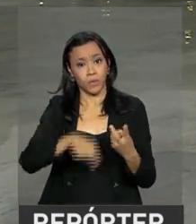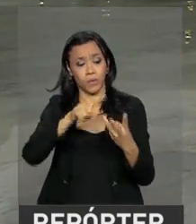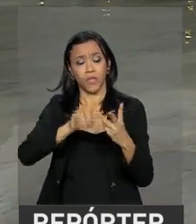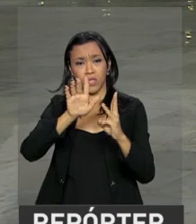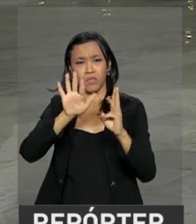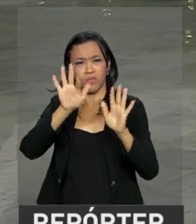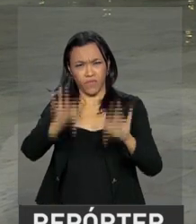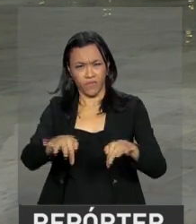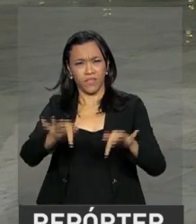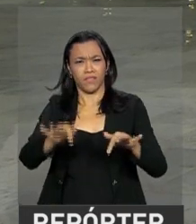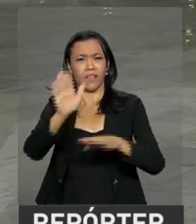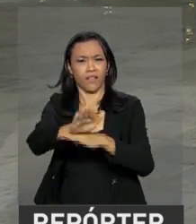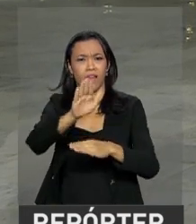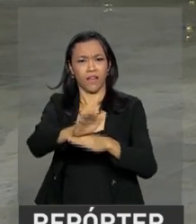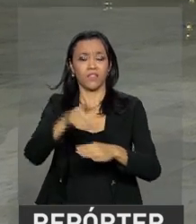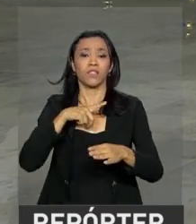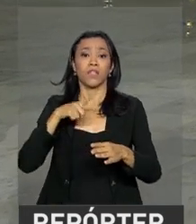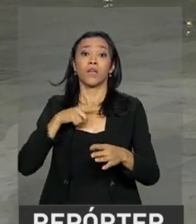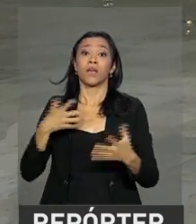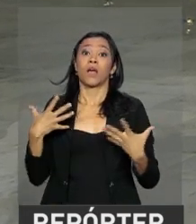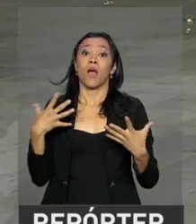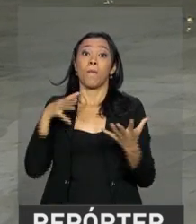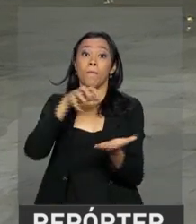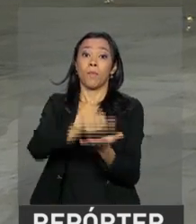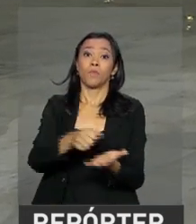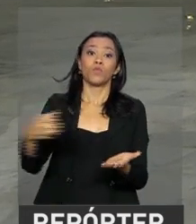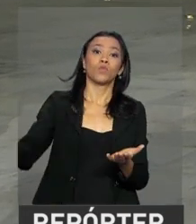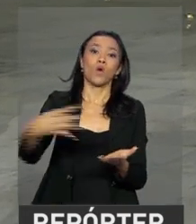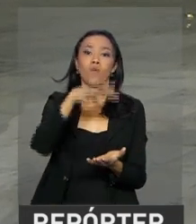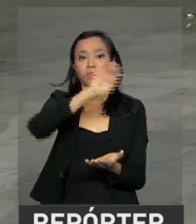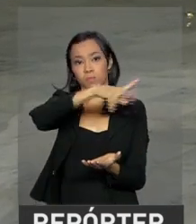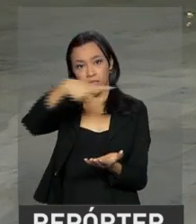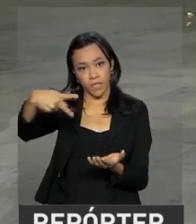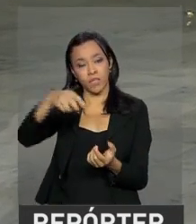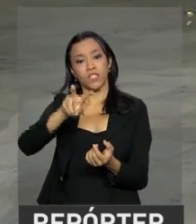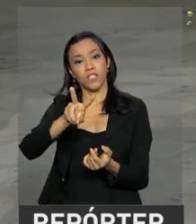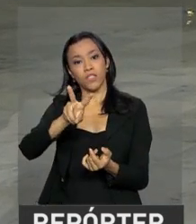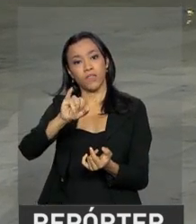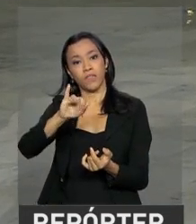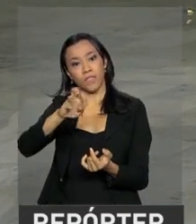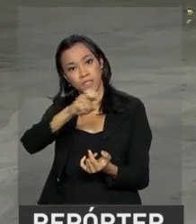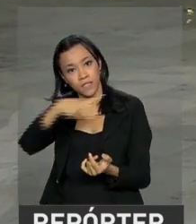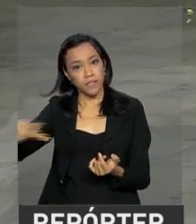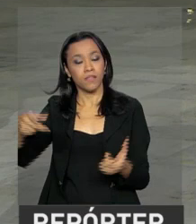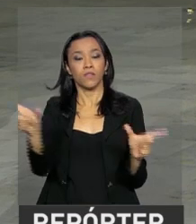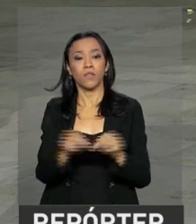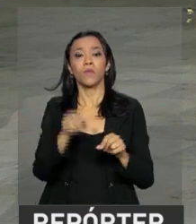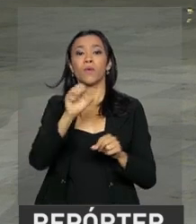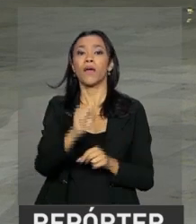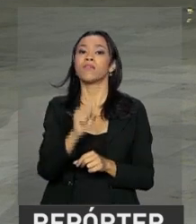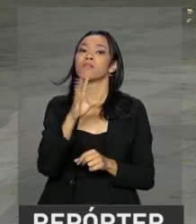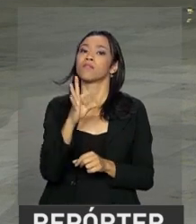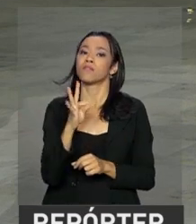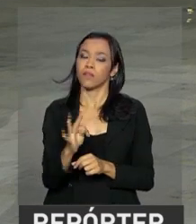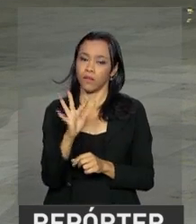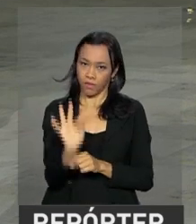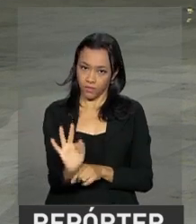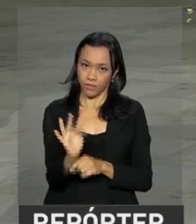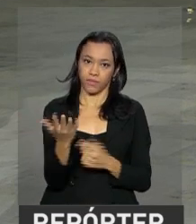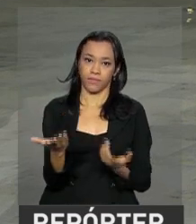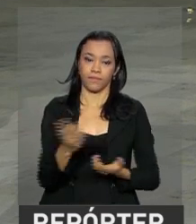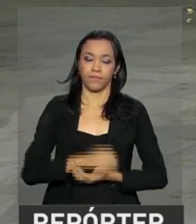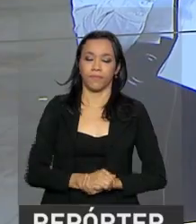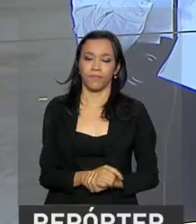da tarde ele participa da cerimônia de posse dos novos Presidente e vice-presidente do Superior Tribunal de Justiça lá no tribunal